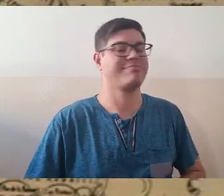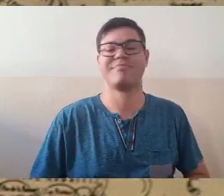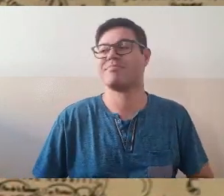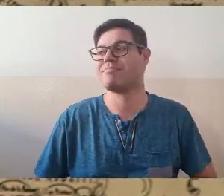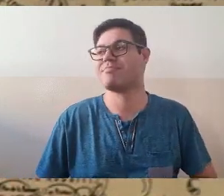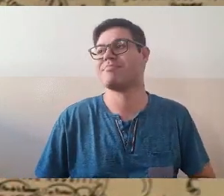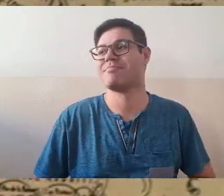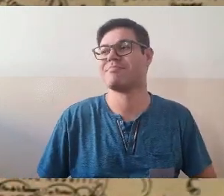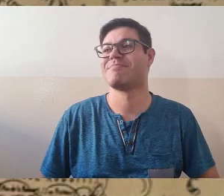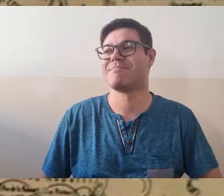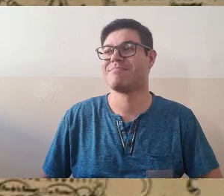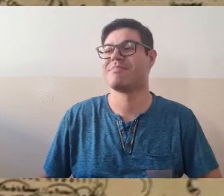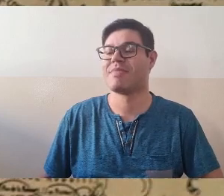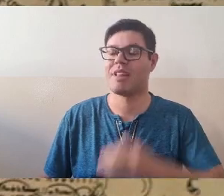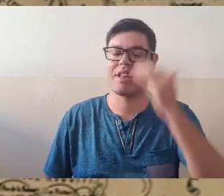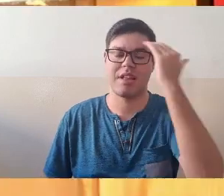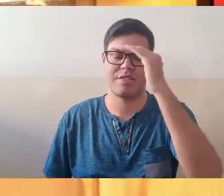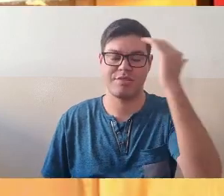papai. Muito bem.